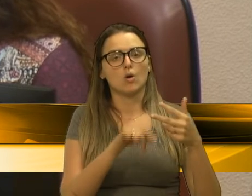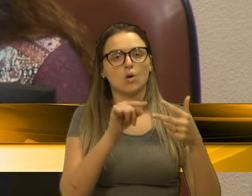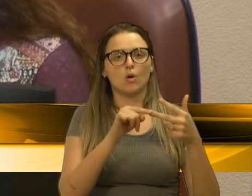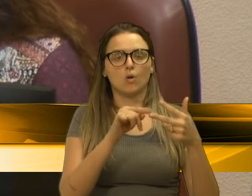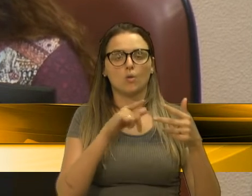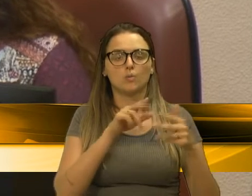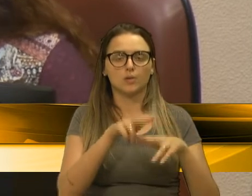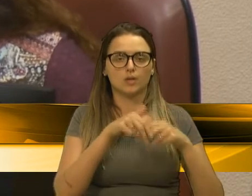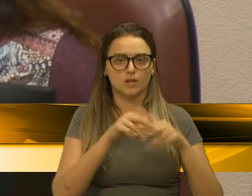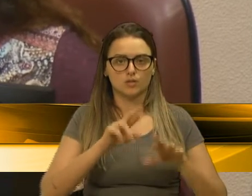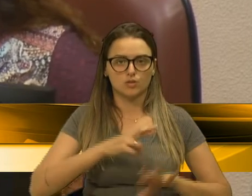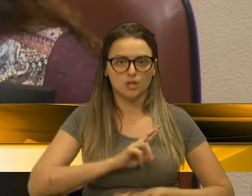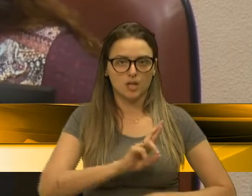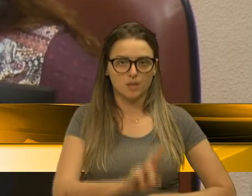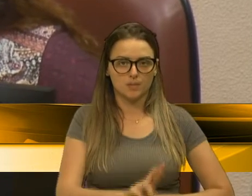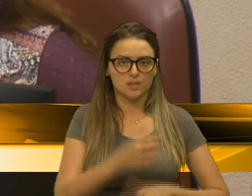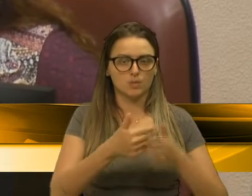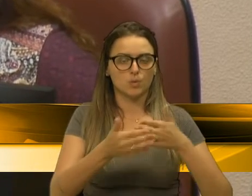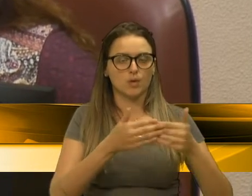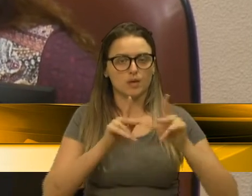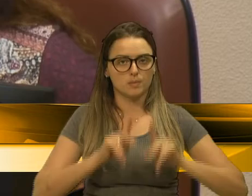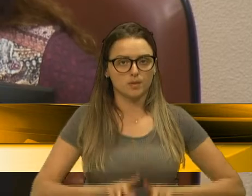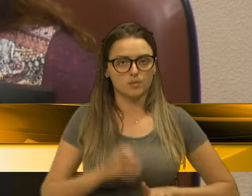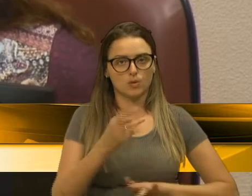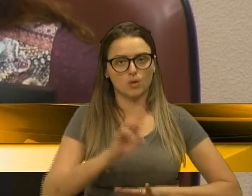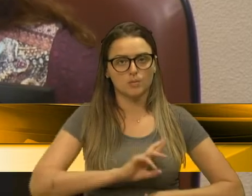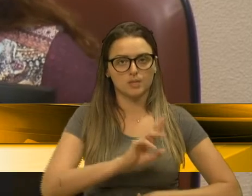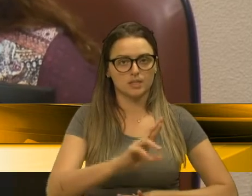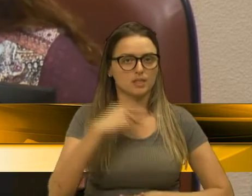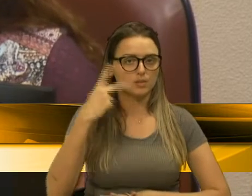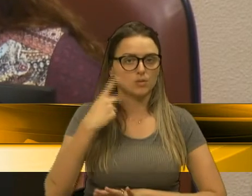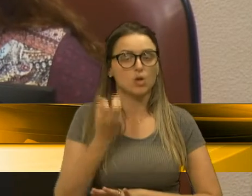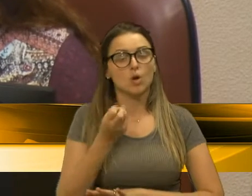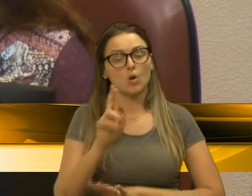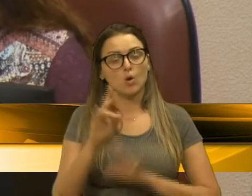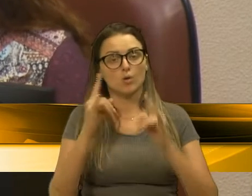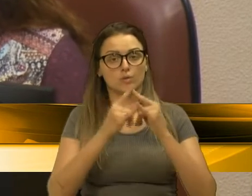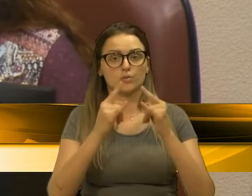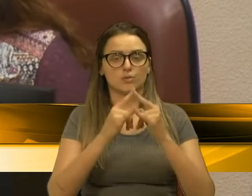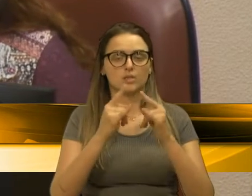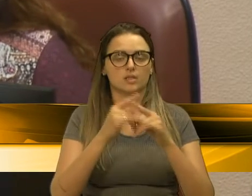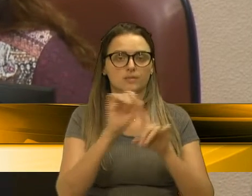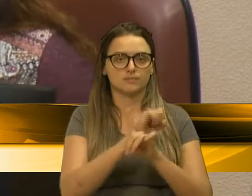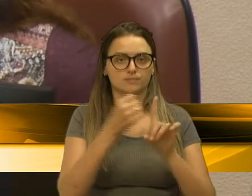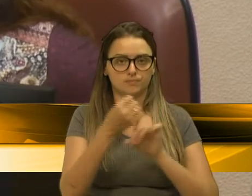de representação de qualquer cidadão, partido político ou entidade da sociedade civil.